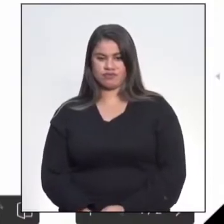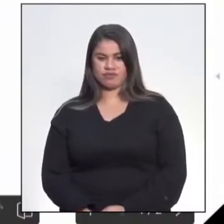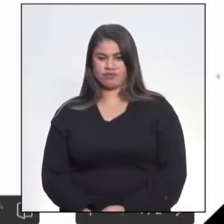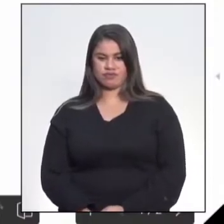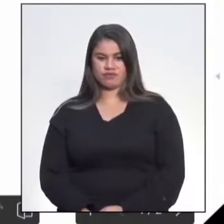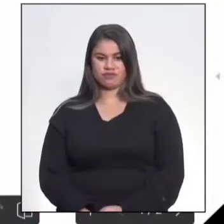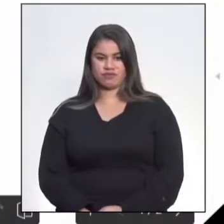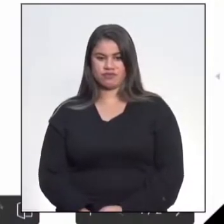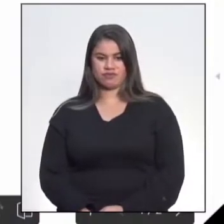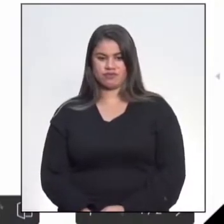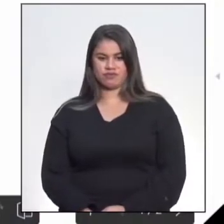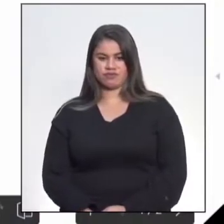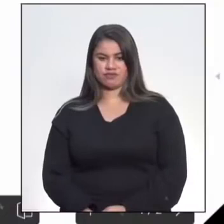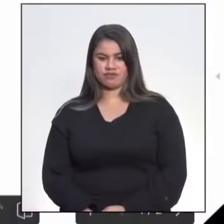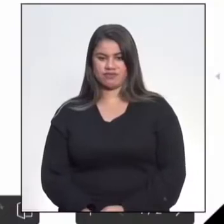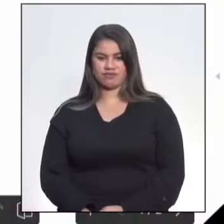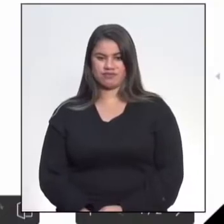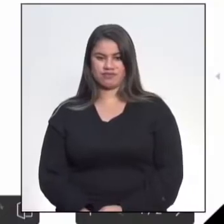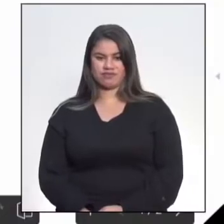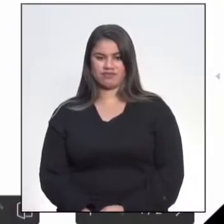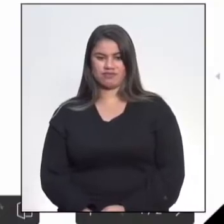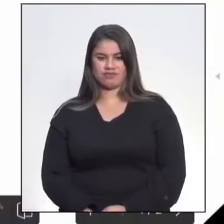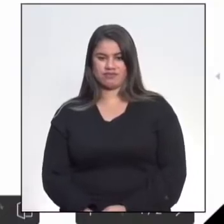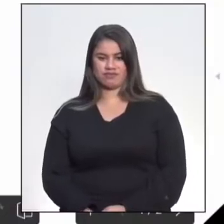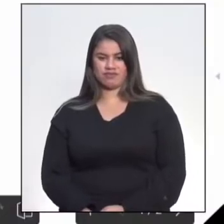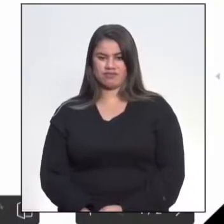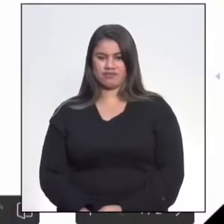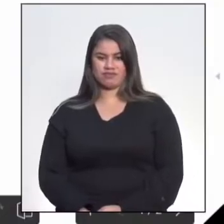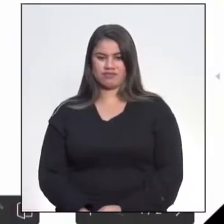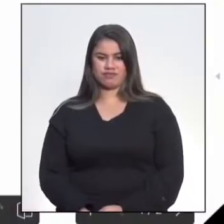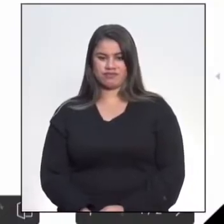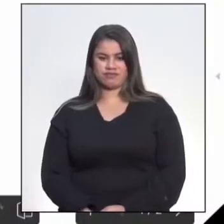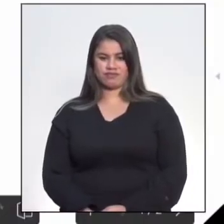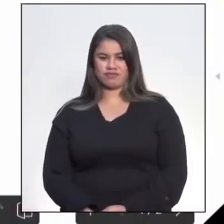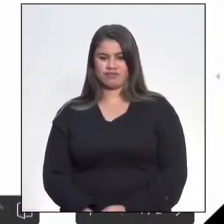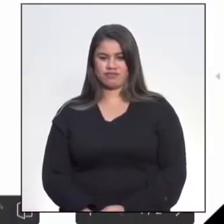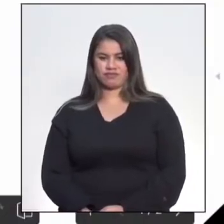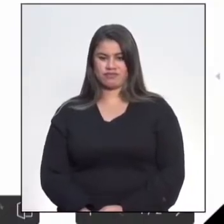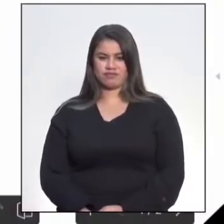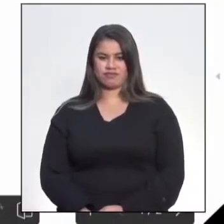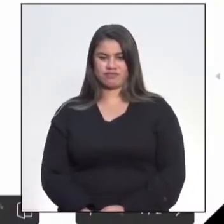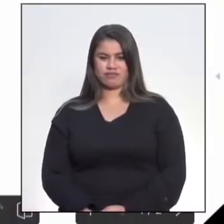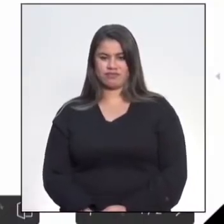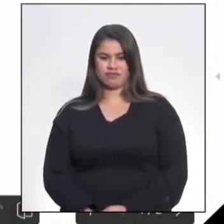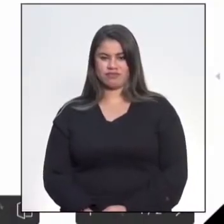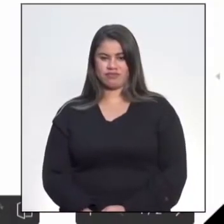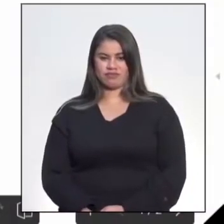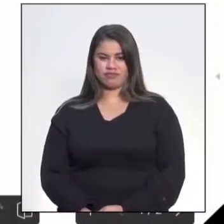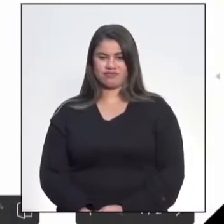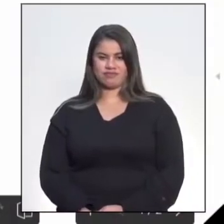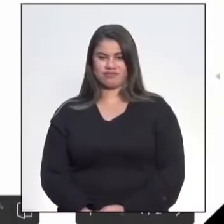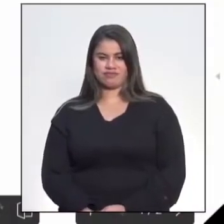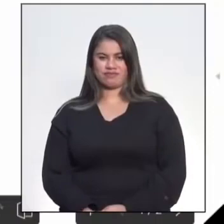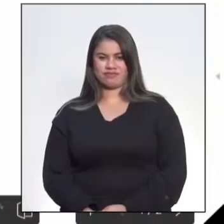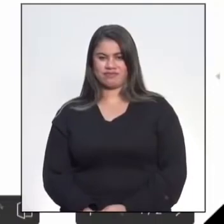Quem está aqui no estúdio está rindo da minha cara, tá? Não repara, não. Esses meus 3 horrorosos aqui, gente. Com calma, a gente chega